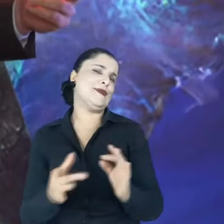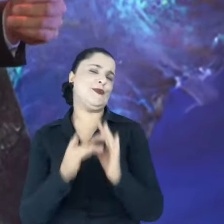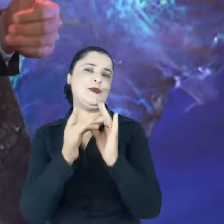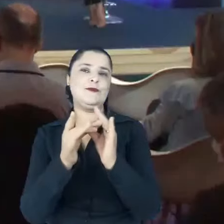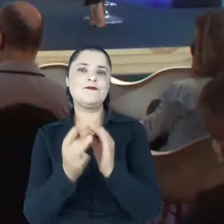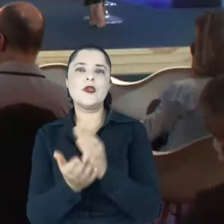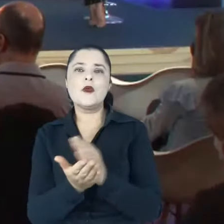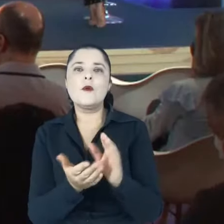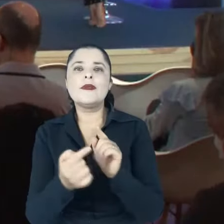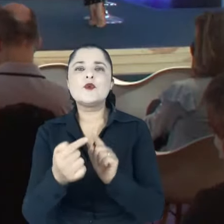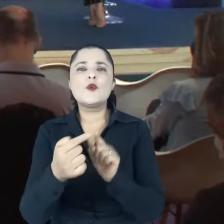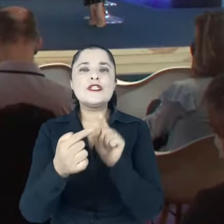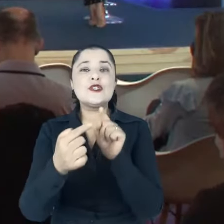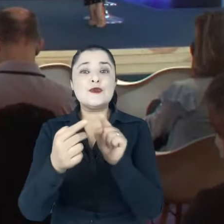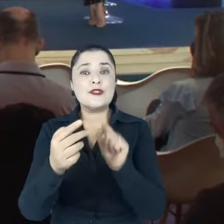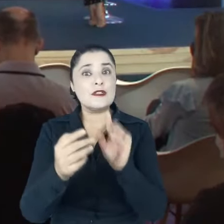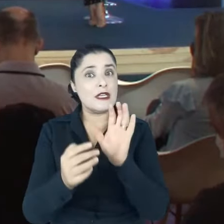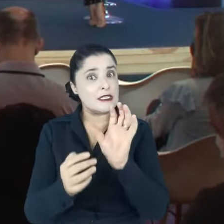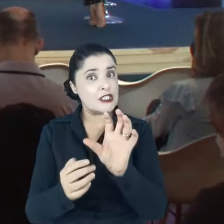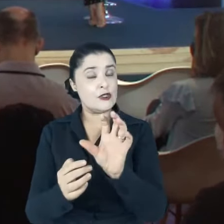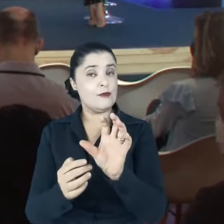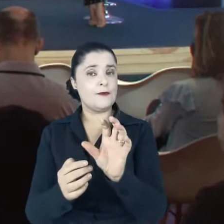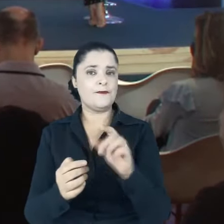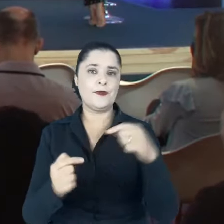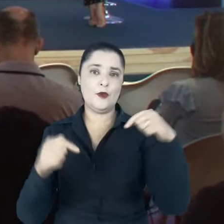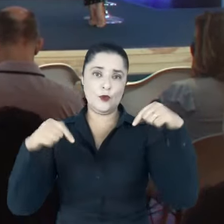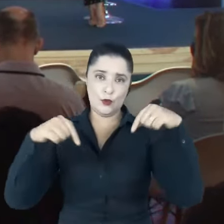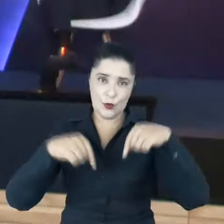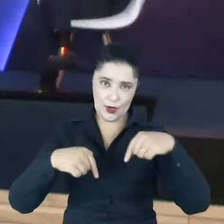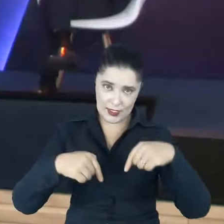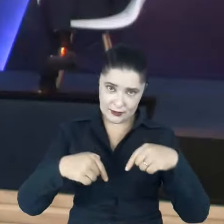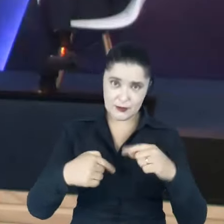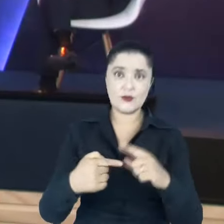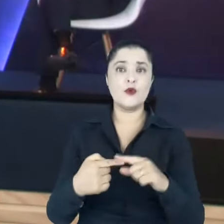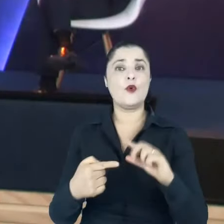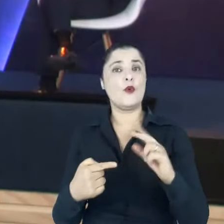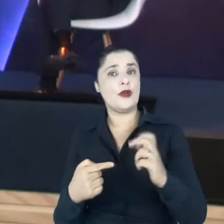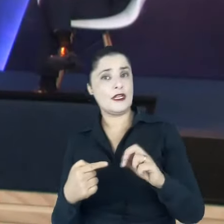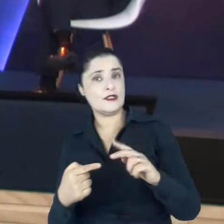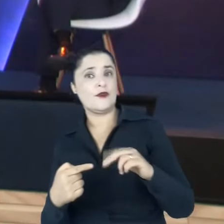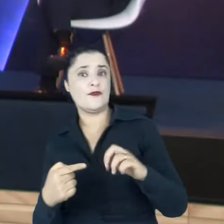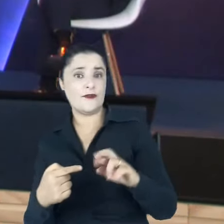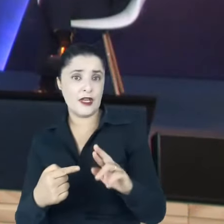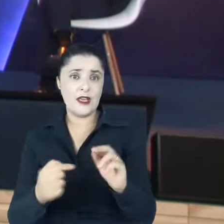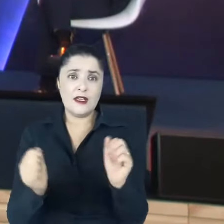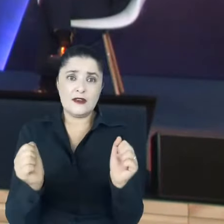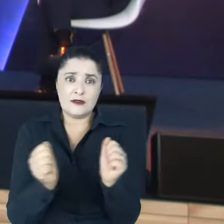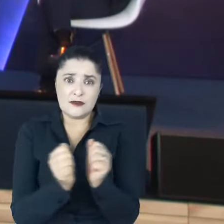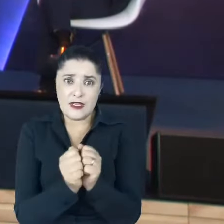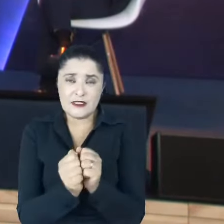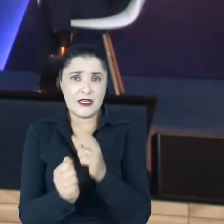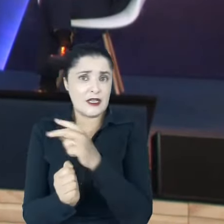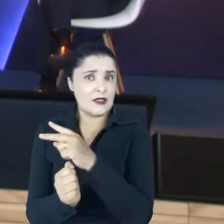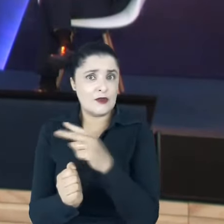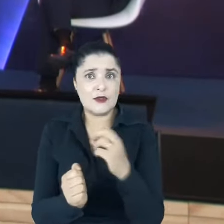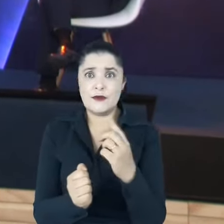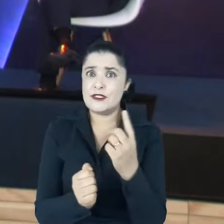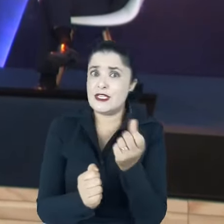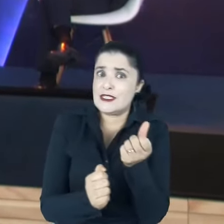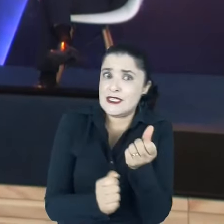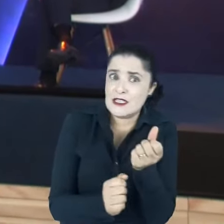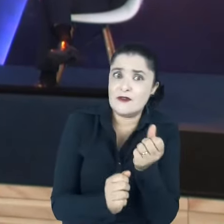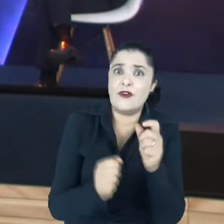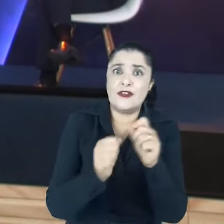desse tipo. Eu estou aqui com o Christopher e com vocês desde lá em 2016, tricotando, lá vamos fazer isso, vamos fazer aquilo, vamos fazer